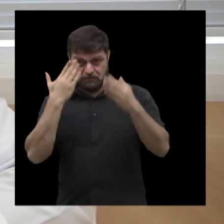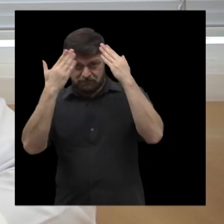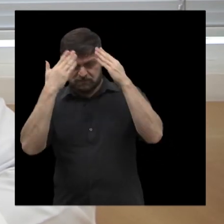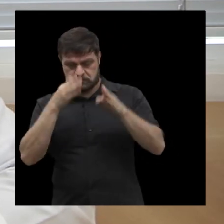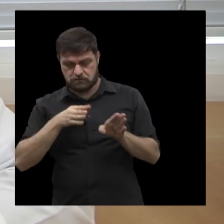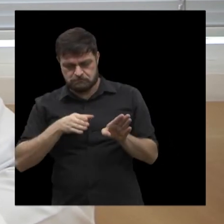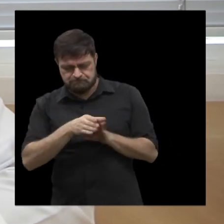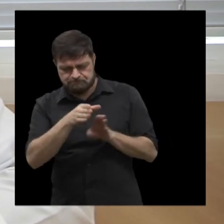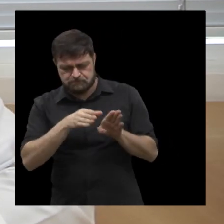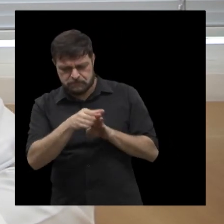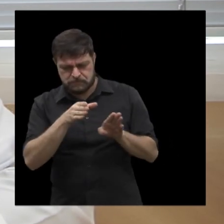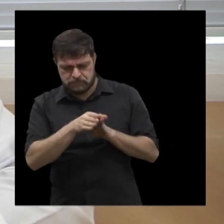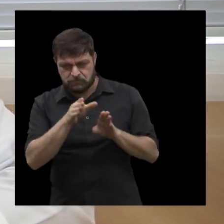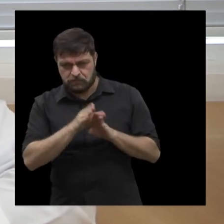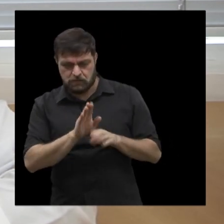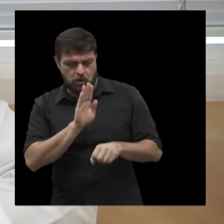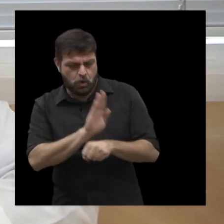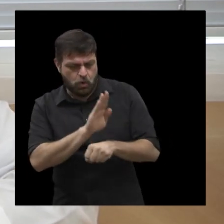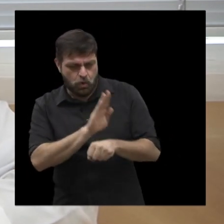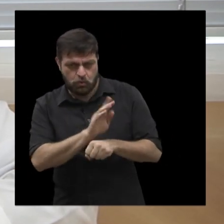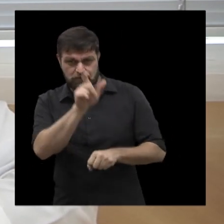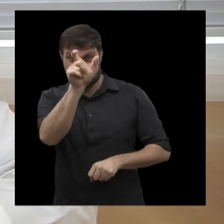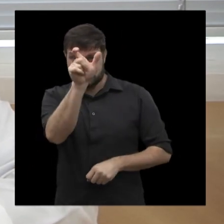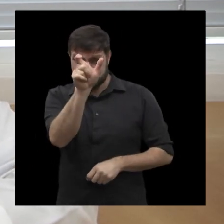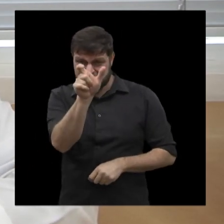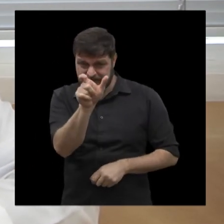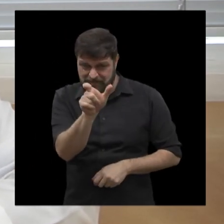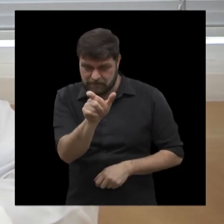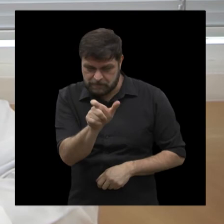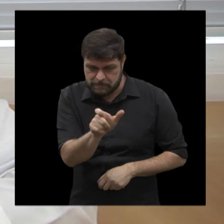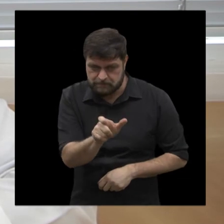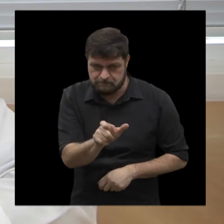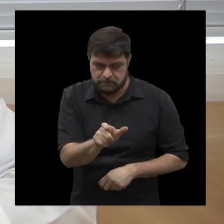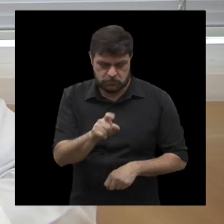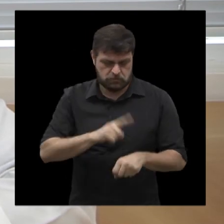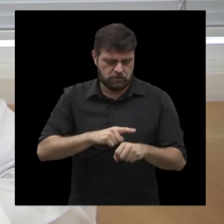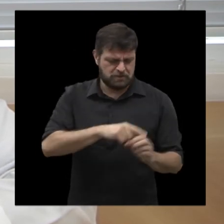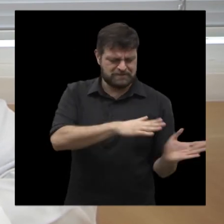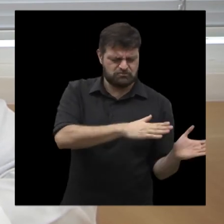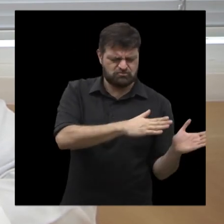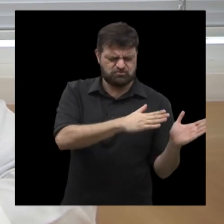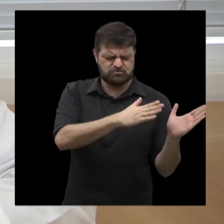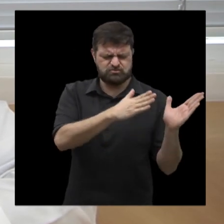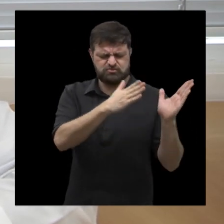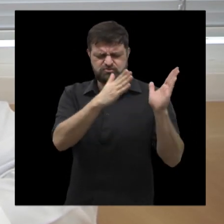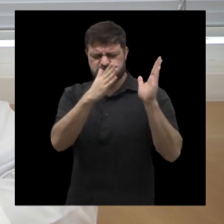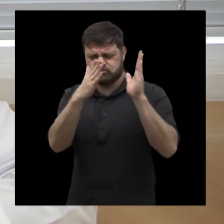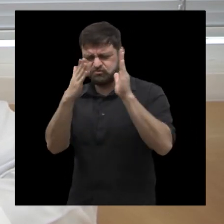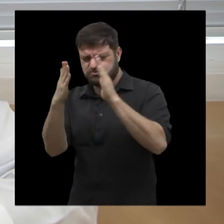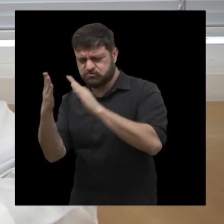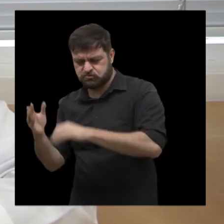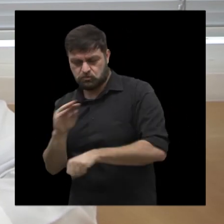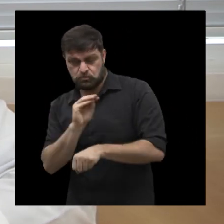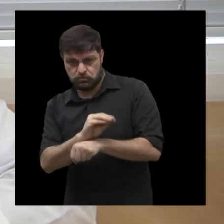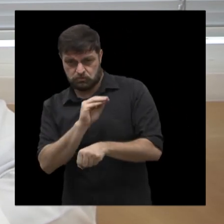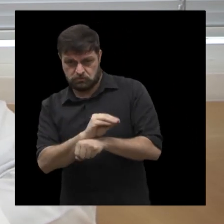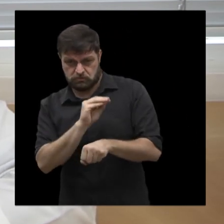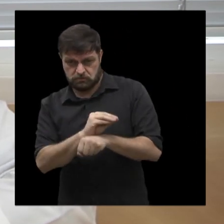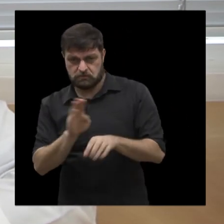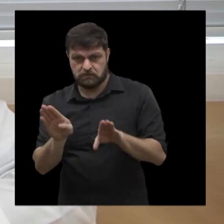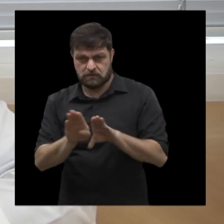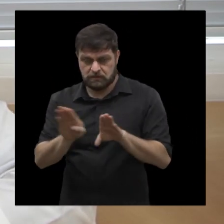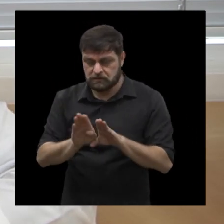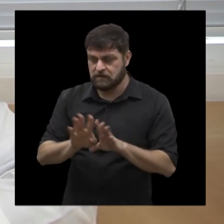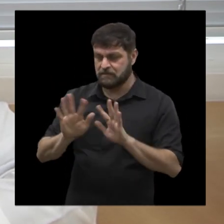todo o atendimento psicológico para os pacientes em todos os momentos do tratamento e presto orientações